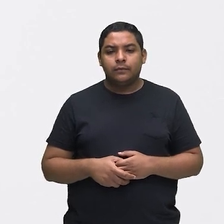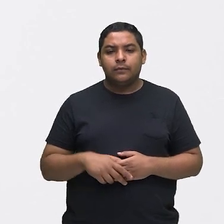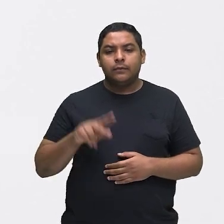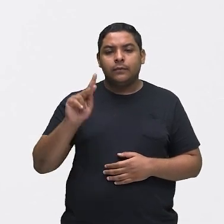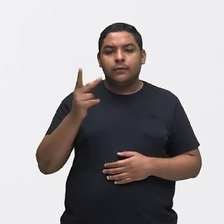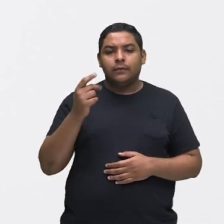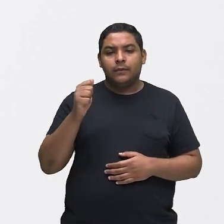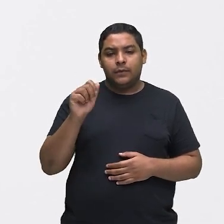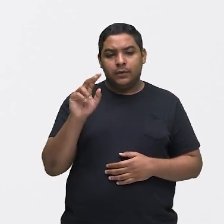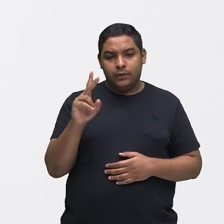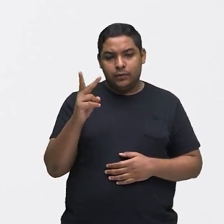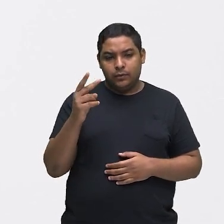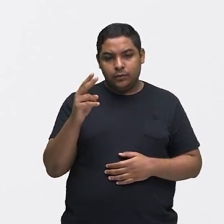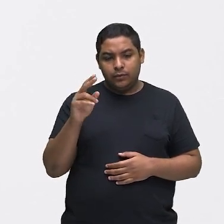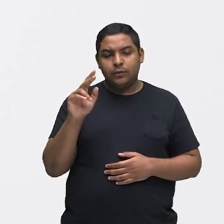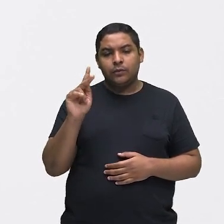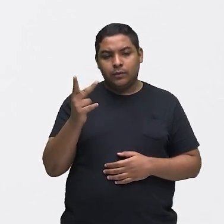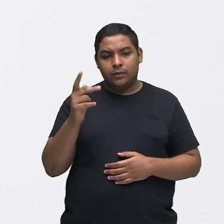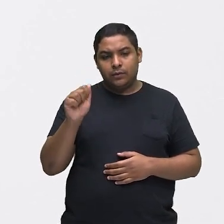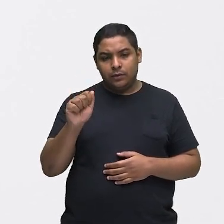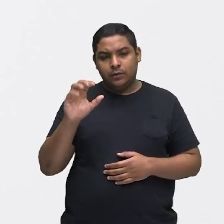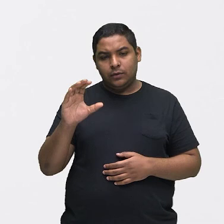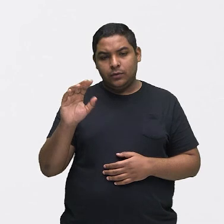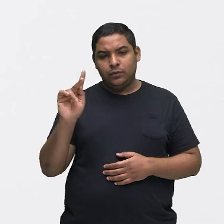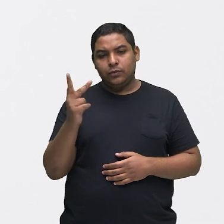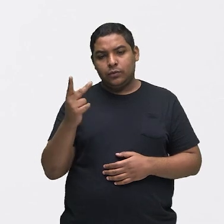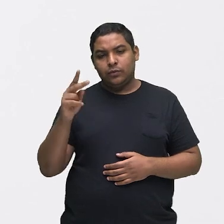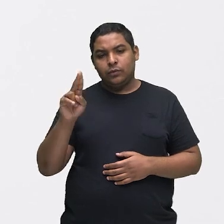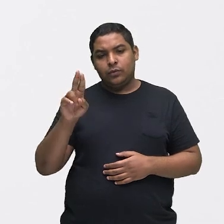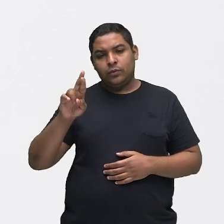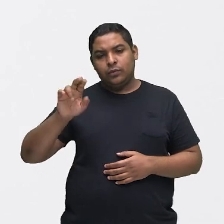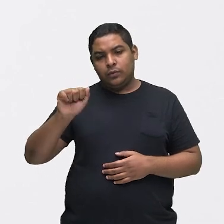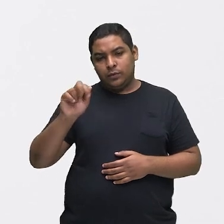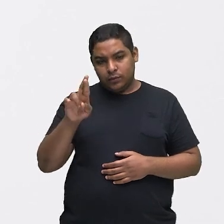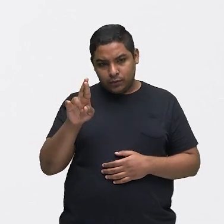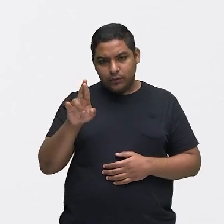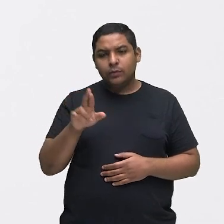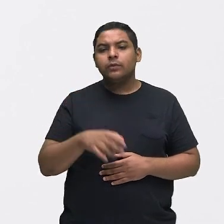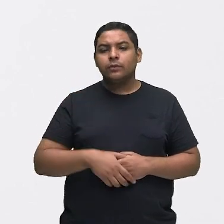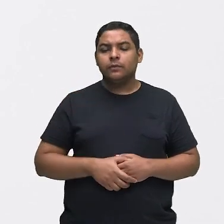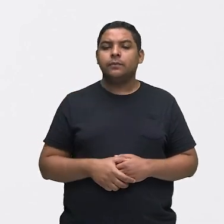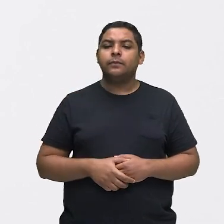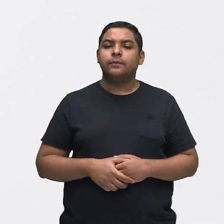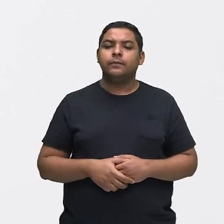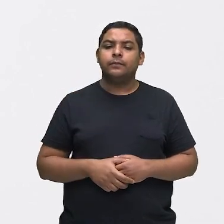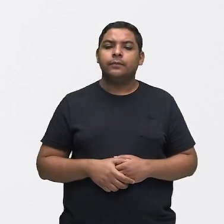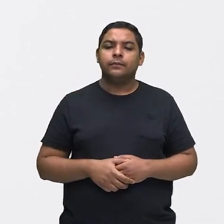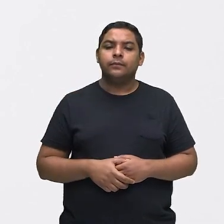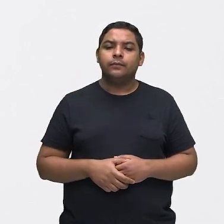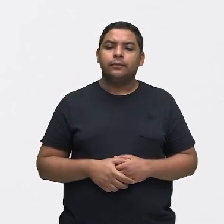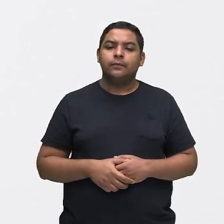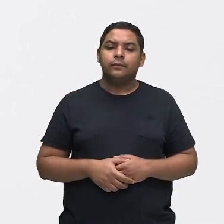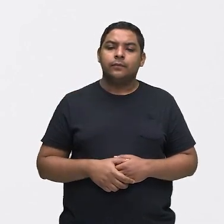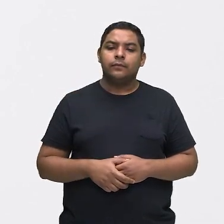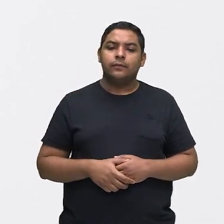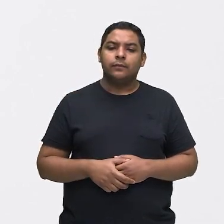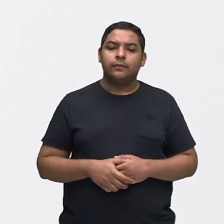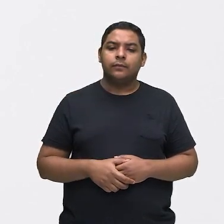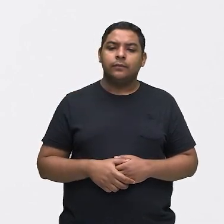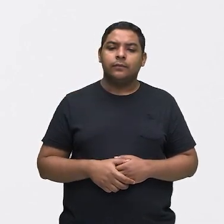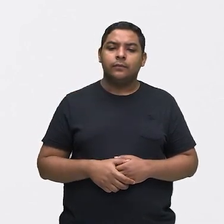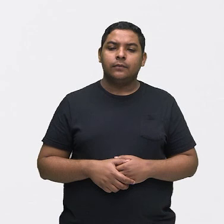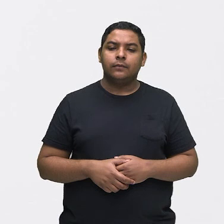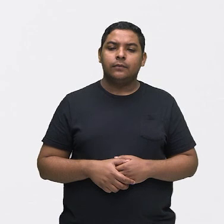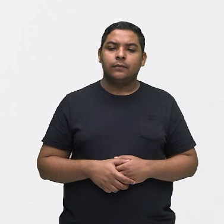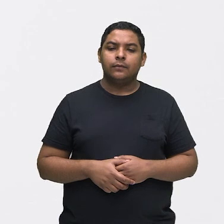aqui um outro desenho, mais ou menos assim. Então, rachurar seria um tracinho